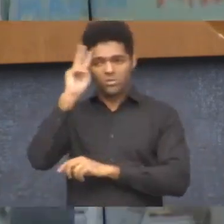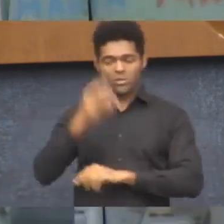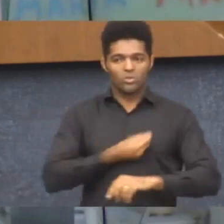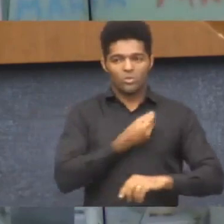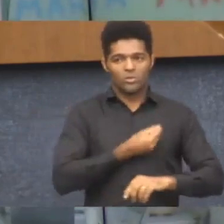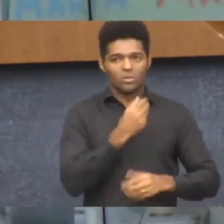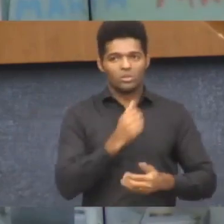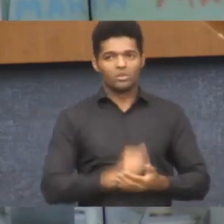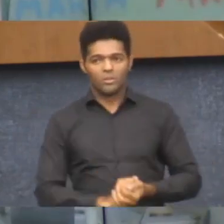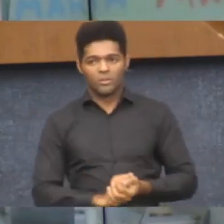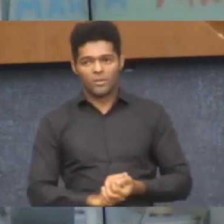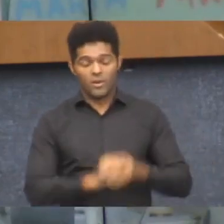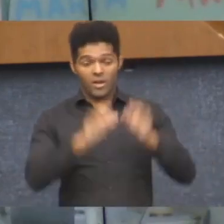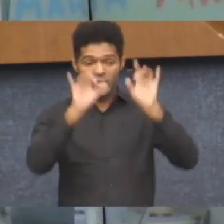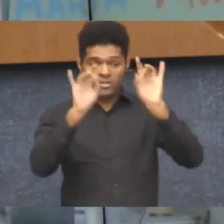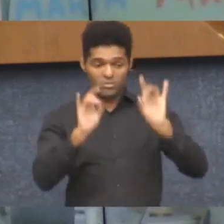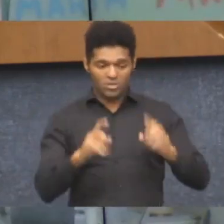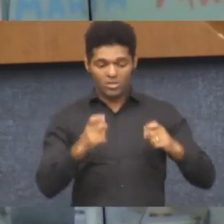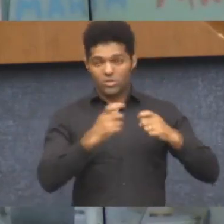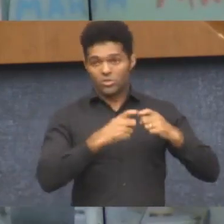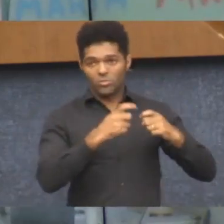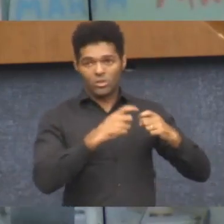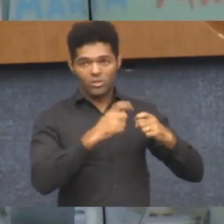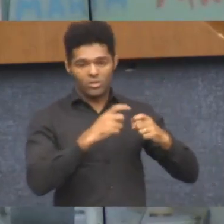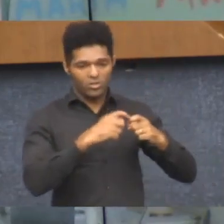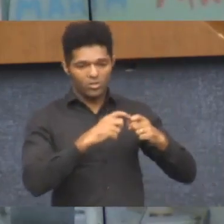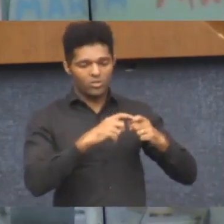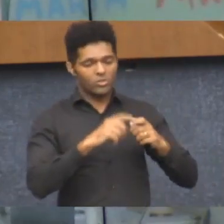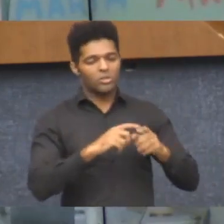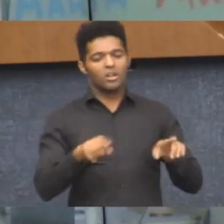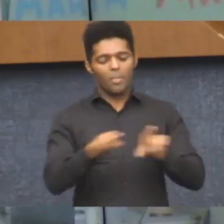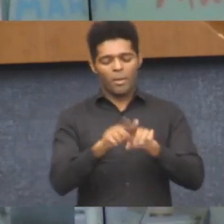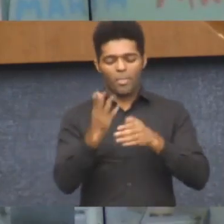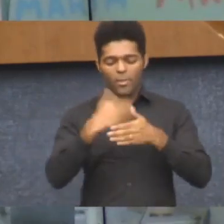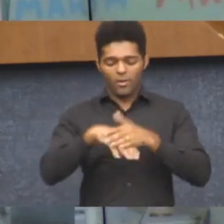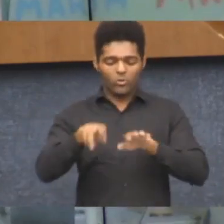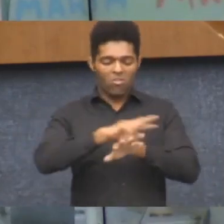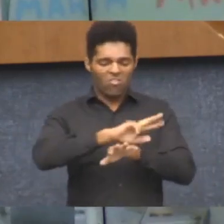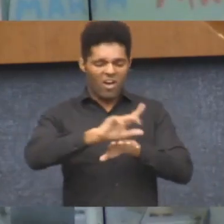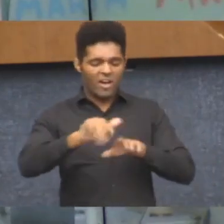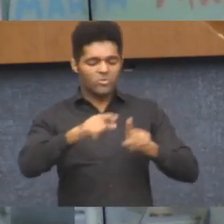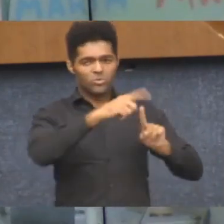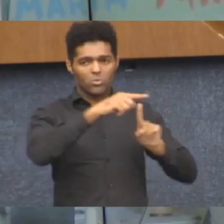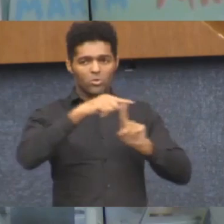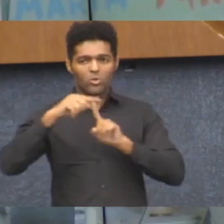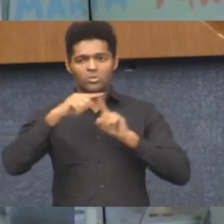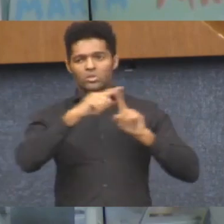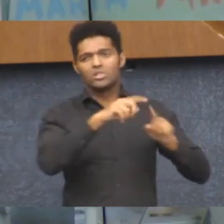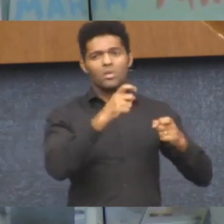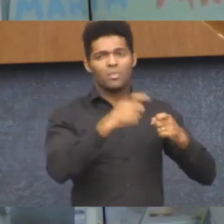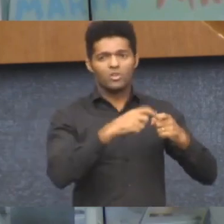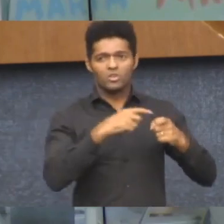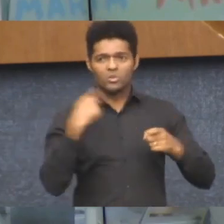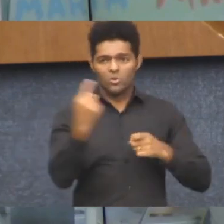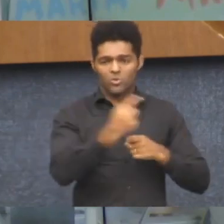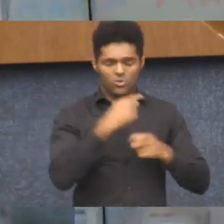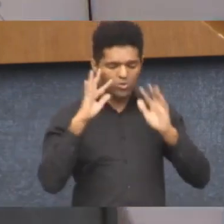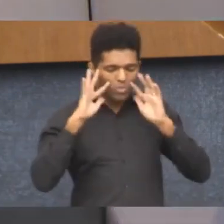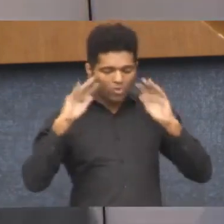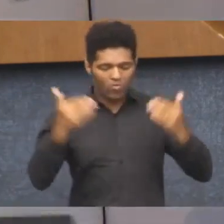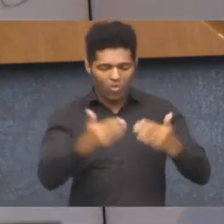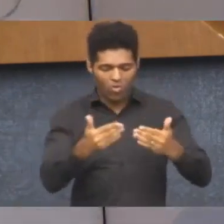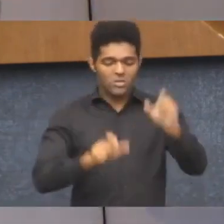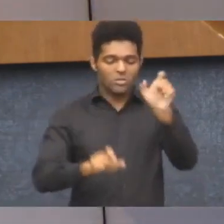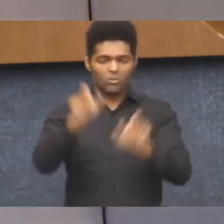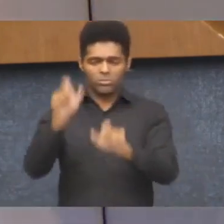de vida. Então, uma especialidade médica, como várias outras especialidades médicas, onde a gente foca nas